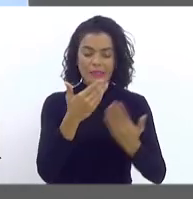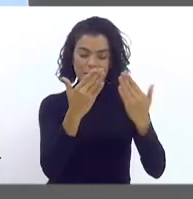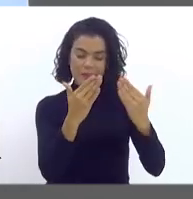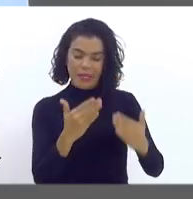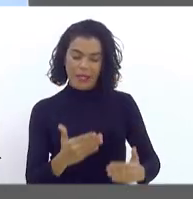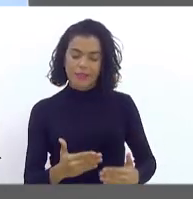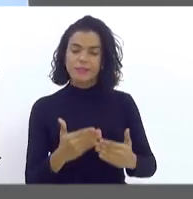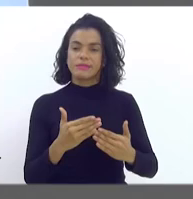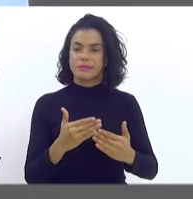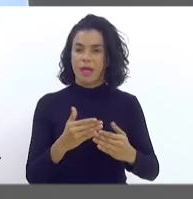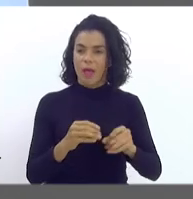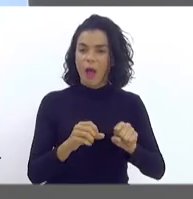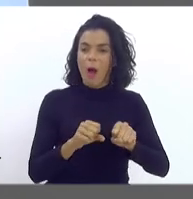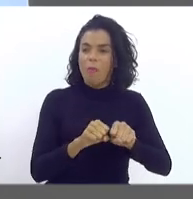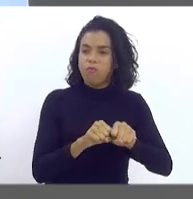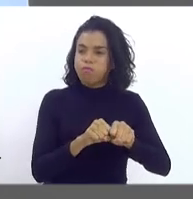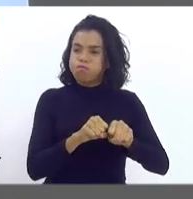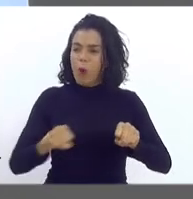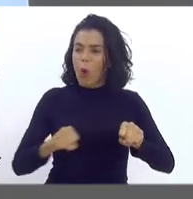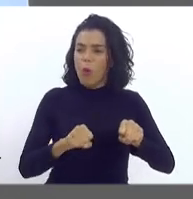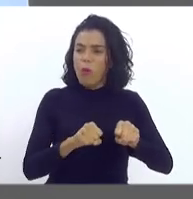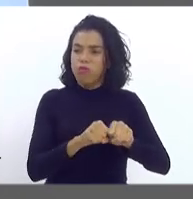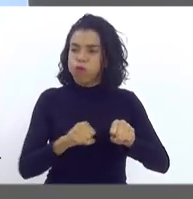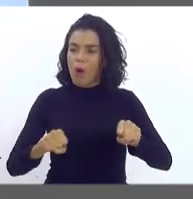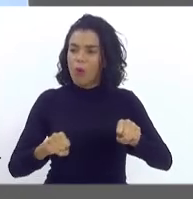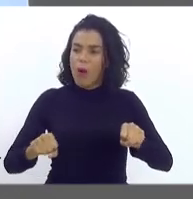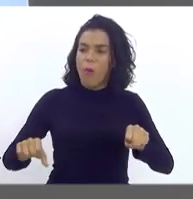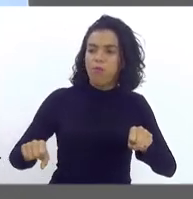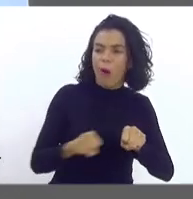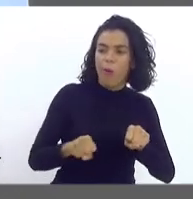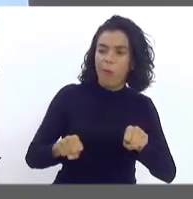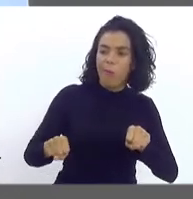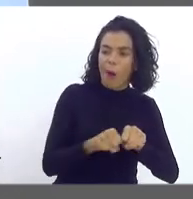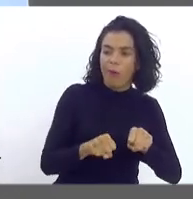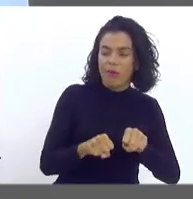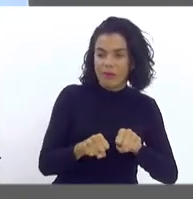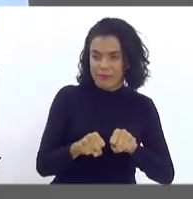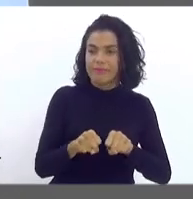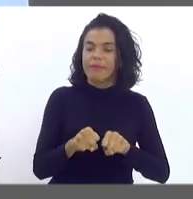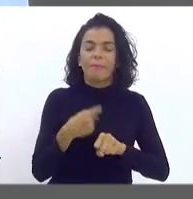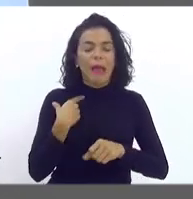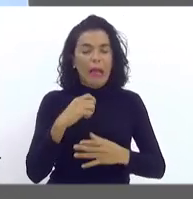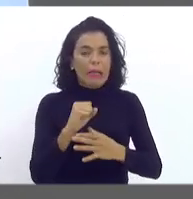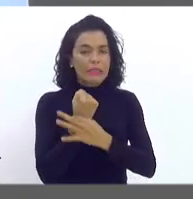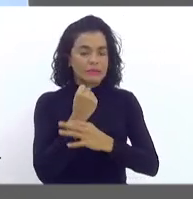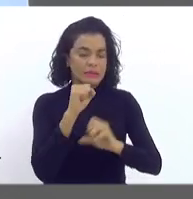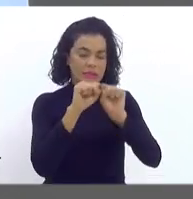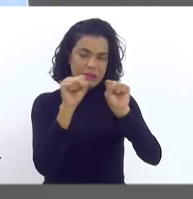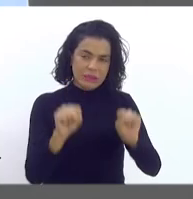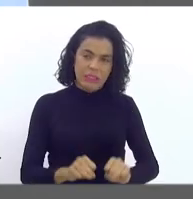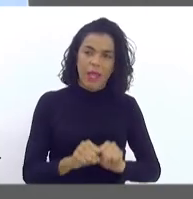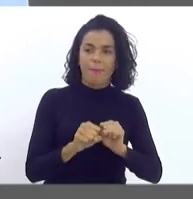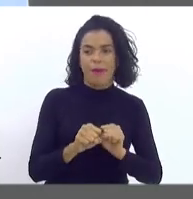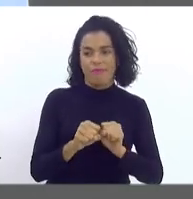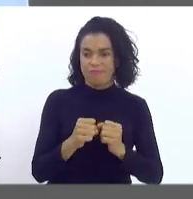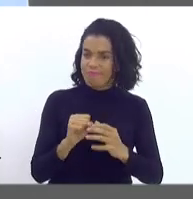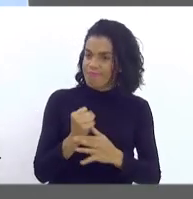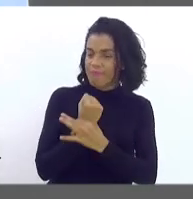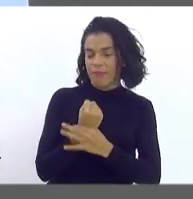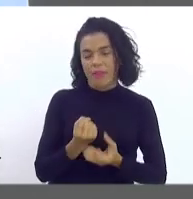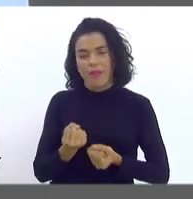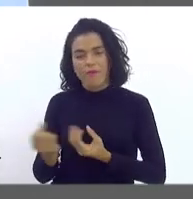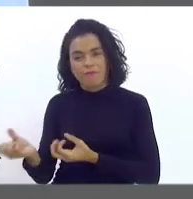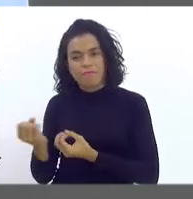as pressões de entrada e as pressões de saída para garantir que o sistema a gente não tenha falha no nosso fornecimento de gás. Então,